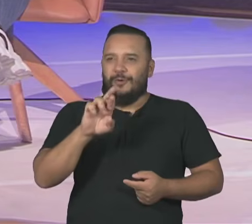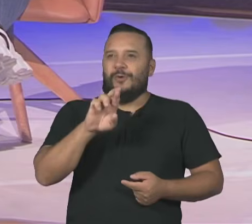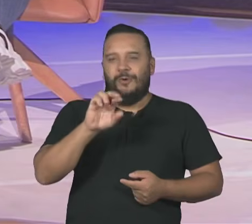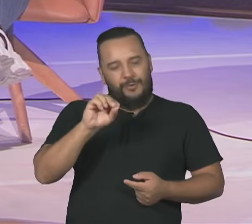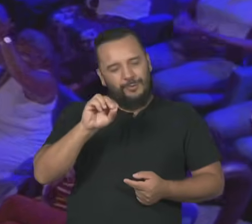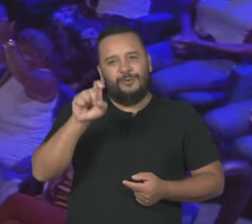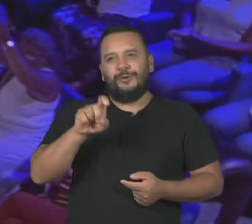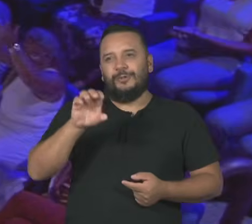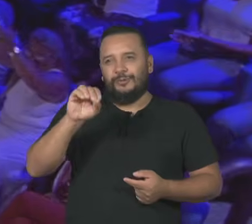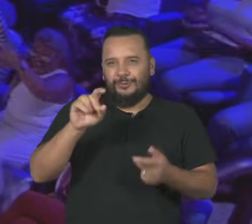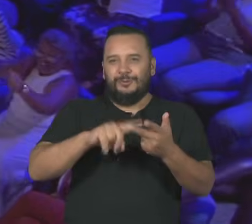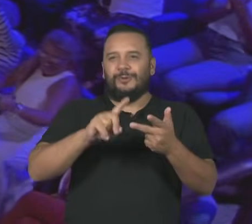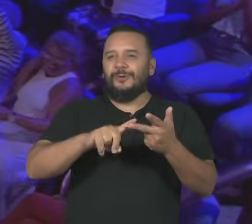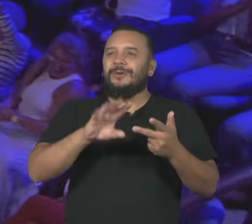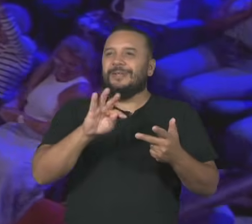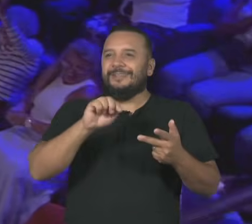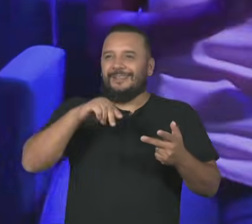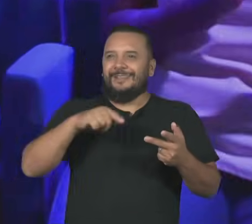Tanque.